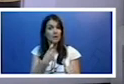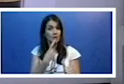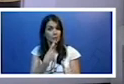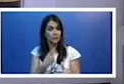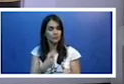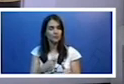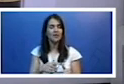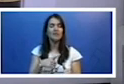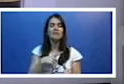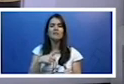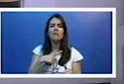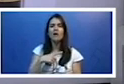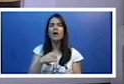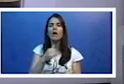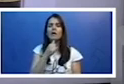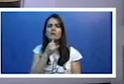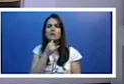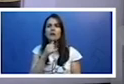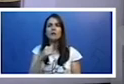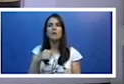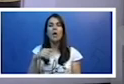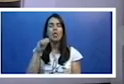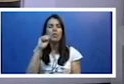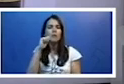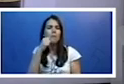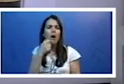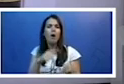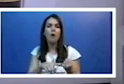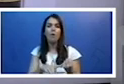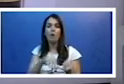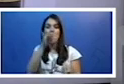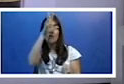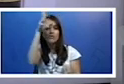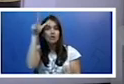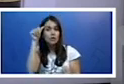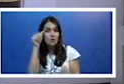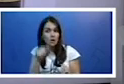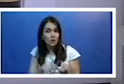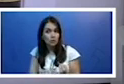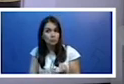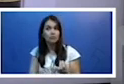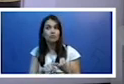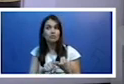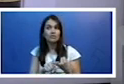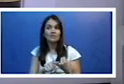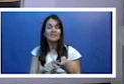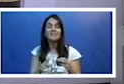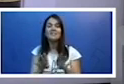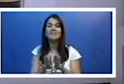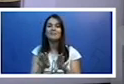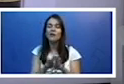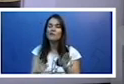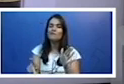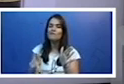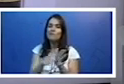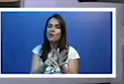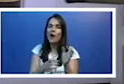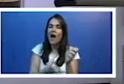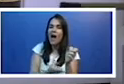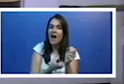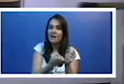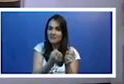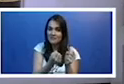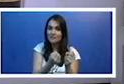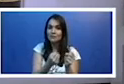ácidos o limão, o refrigerante, e aqui nós temos o ácido sulfúrico, que é o ácido de